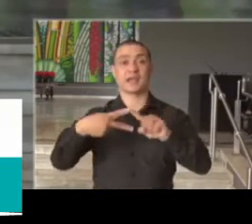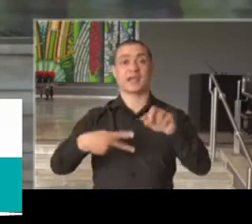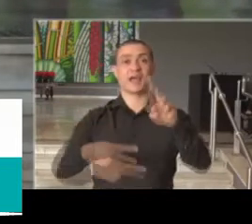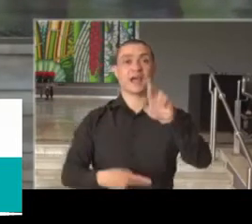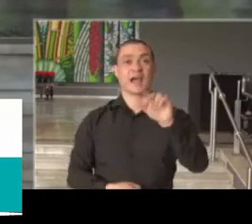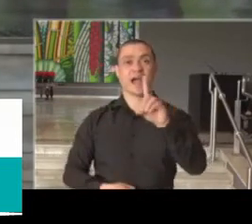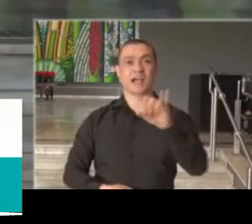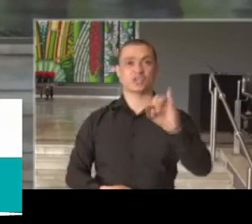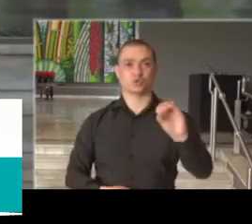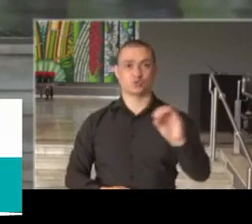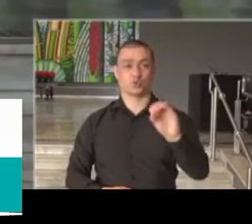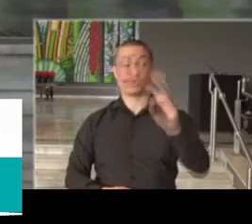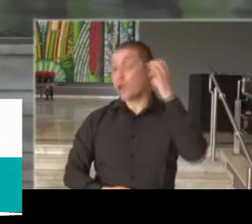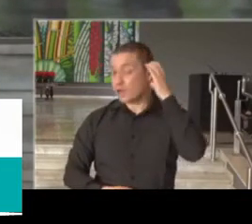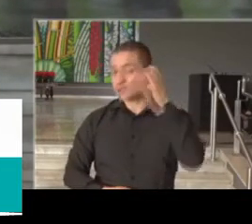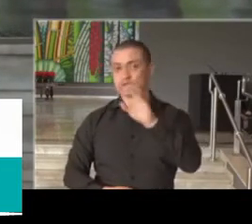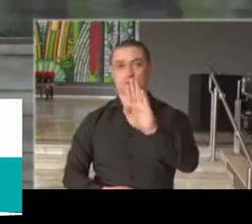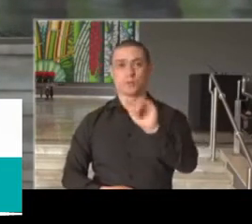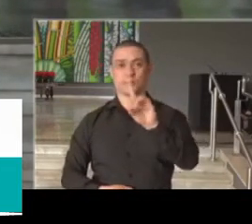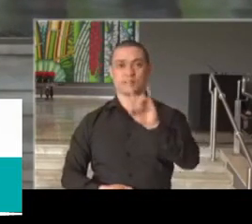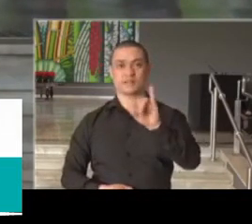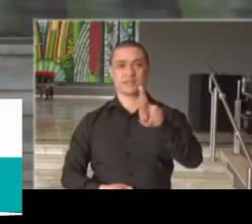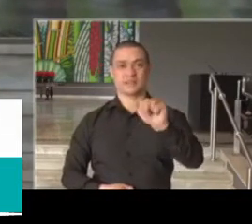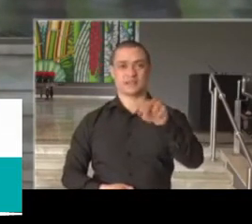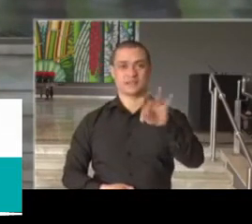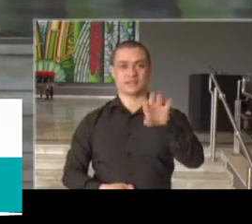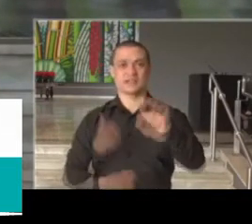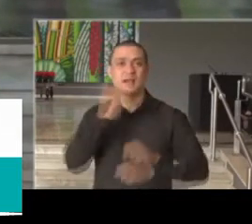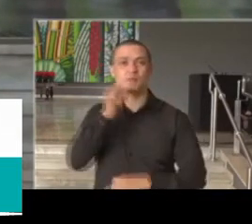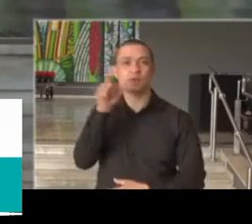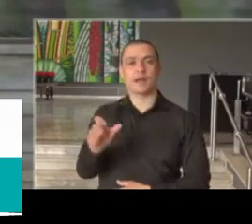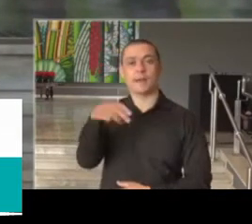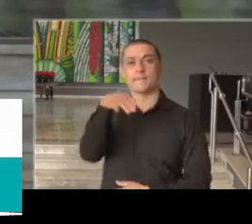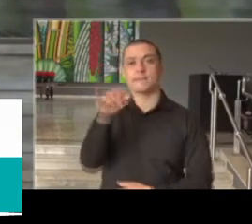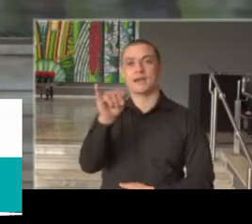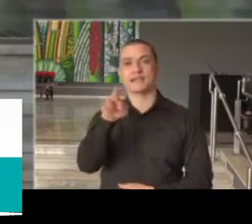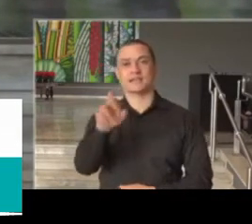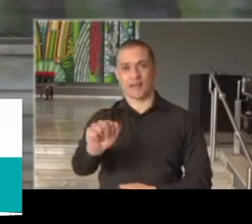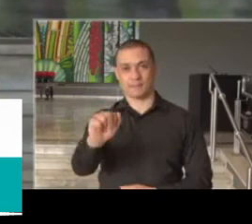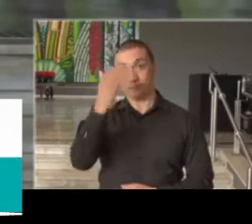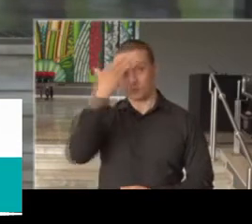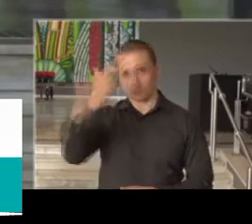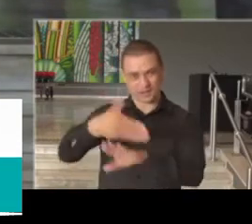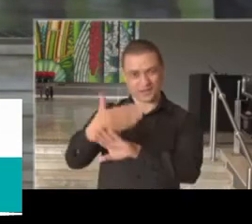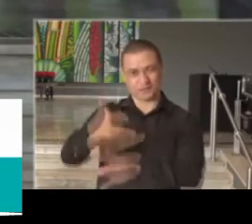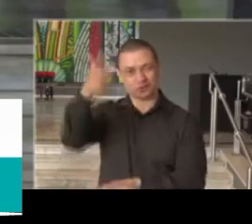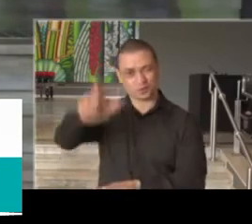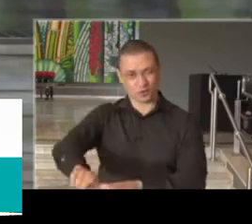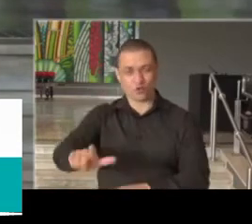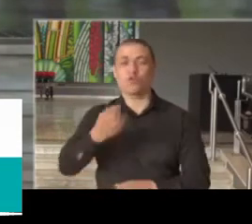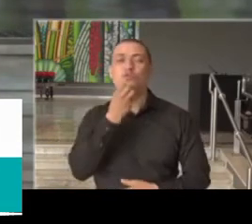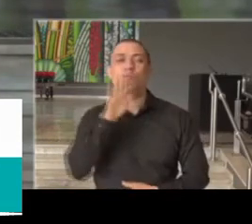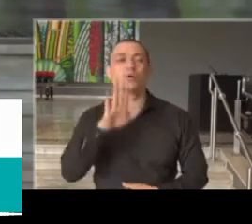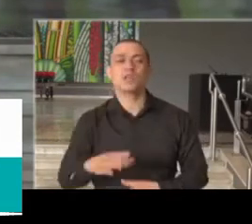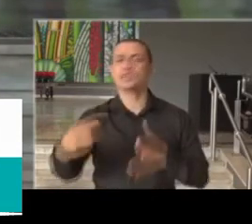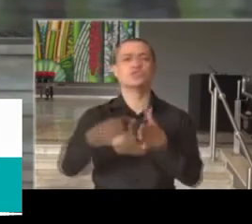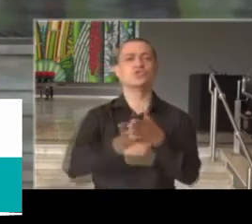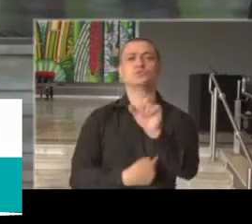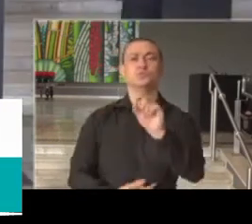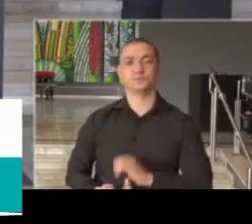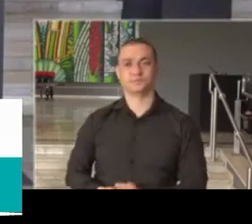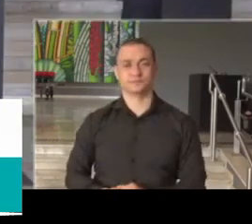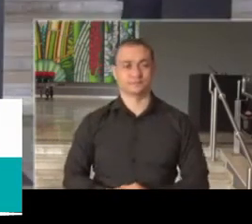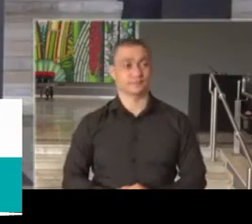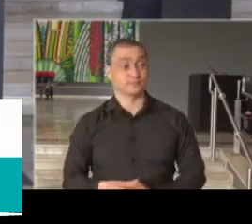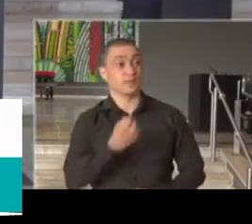e a Band News Rádio, com a Mayra. Mayra, obrigado por estar conosco mais uma vez. Boa tarde. Sua pergunta, por favor.